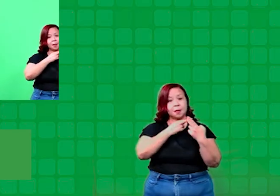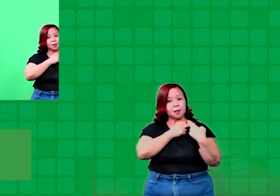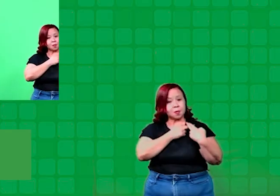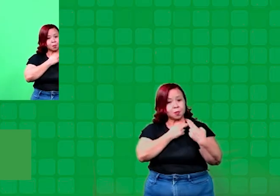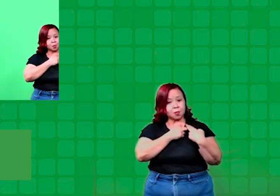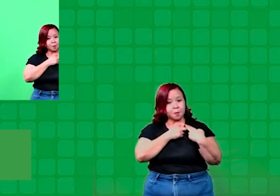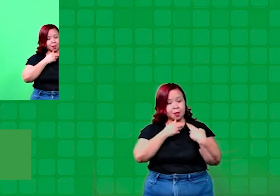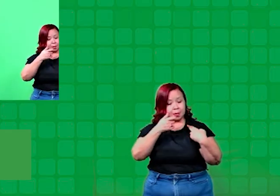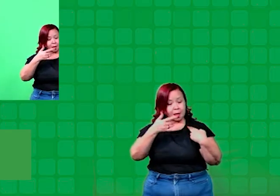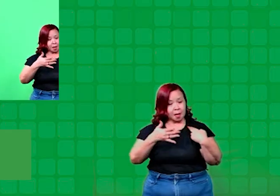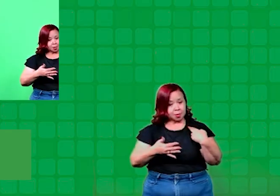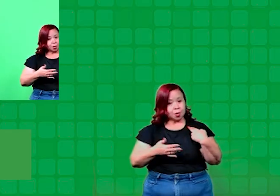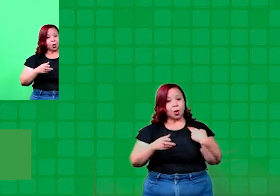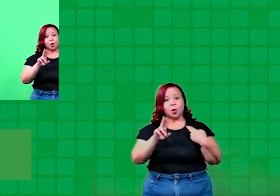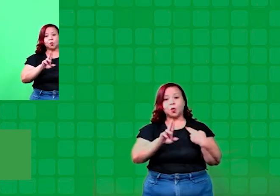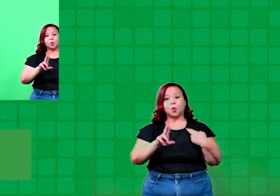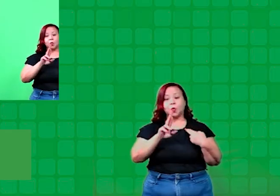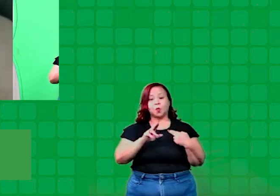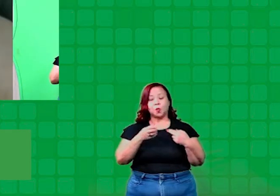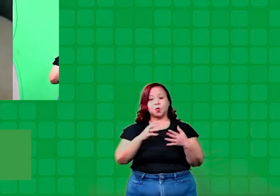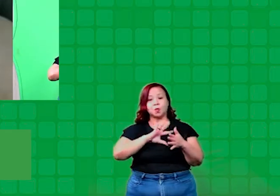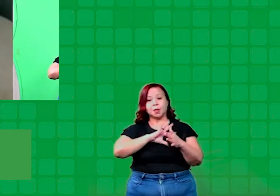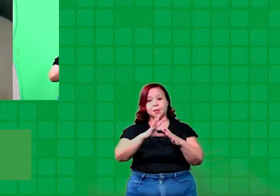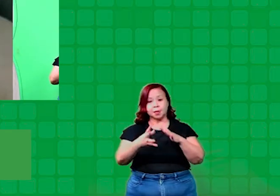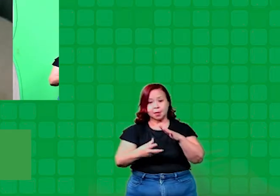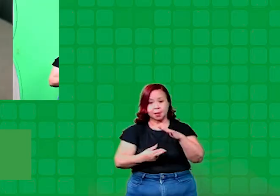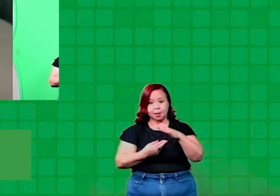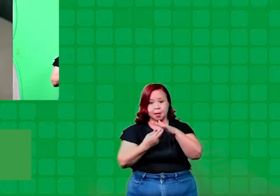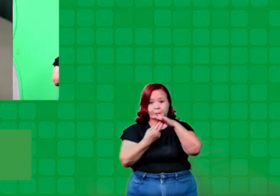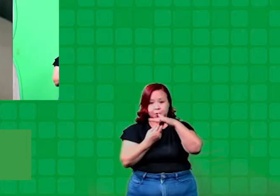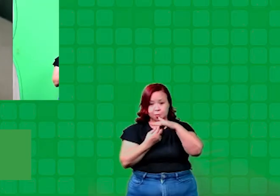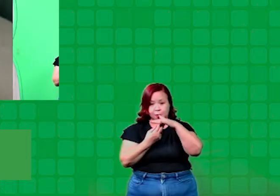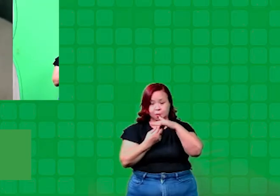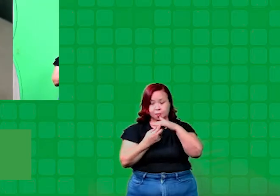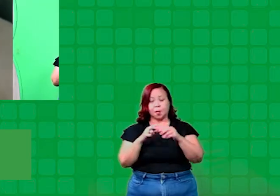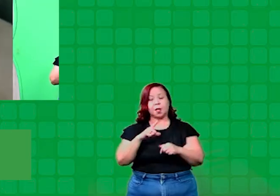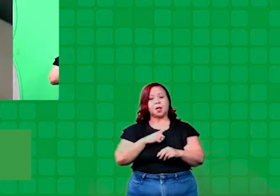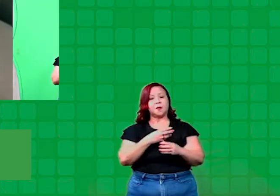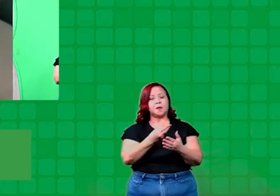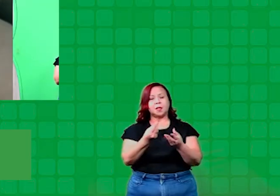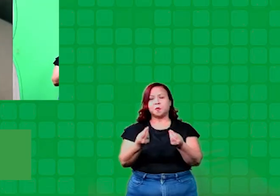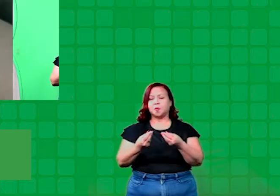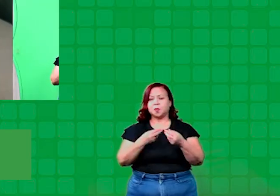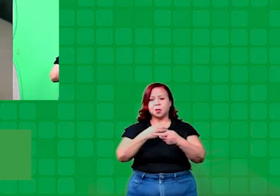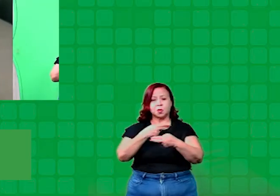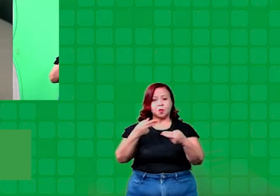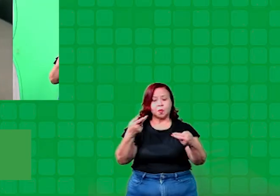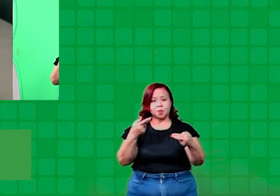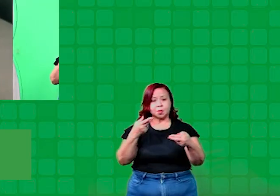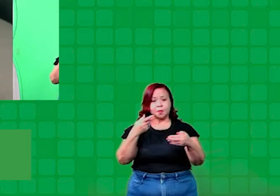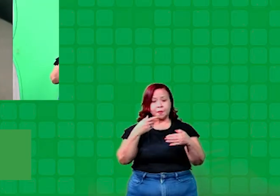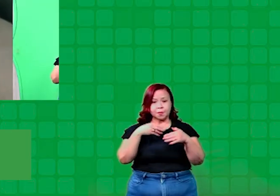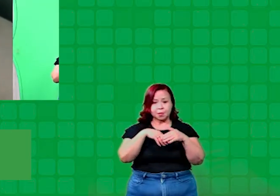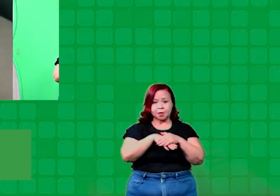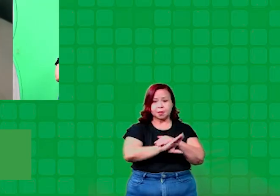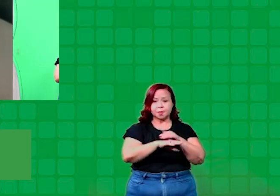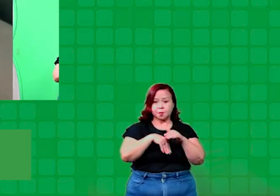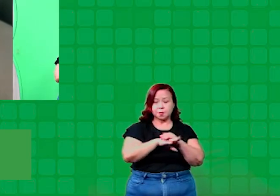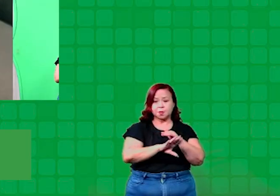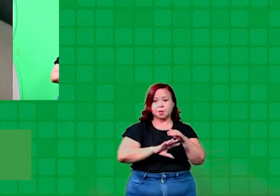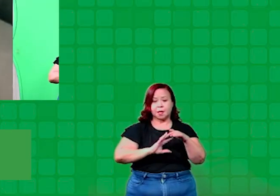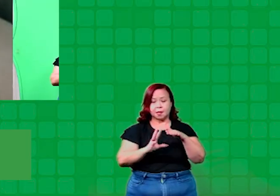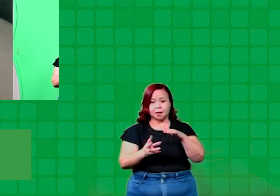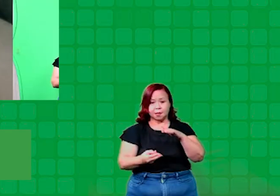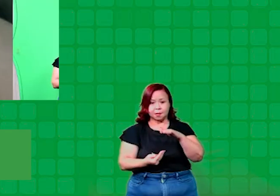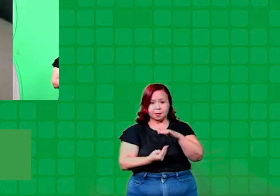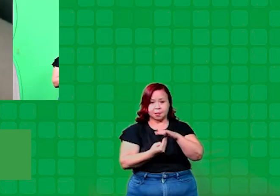do uso desse repositório, até porque vão ter muitas coisas que vão ser depositadas ali nesse repositório. A gente